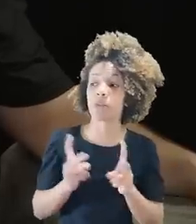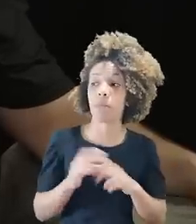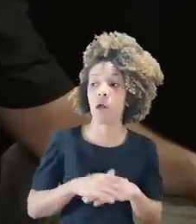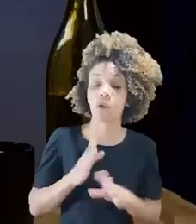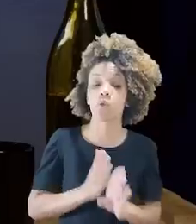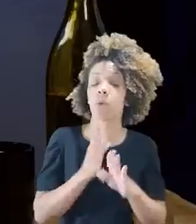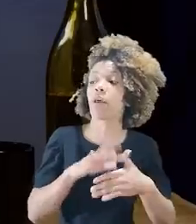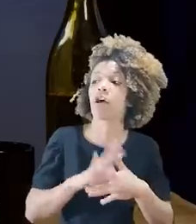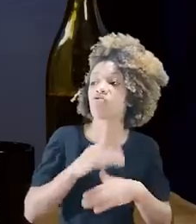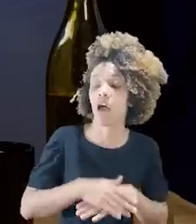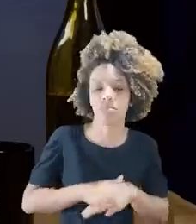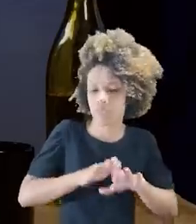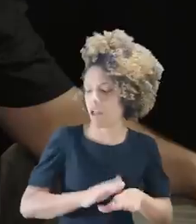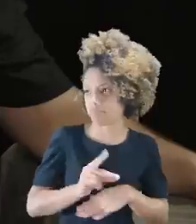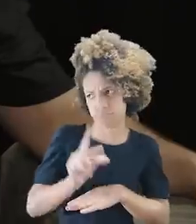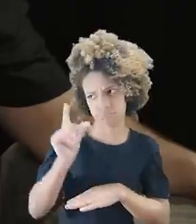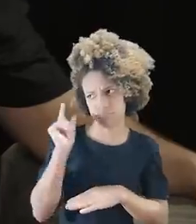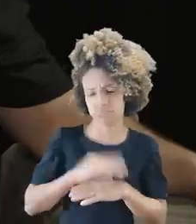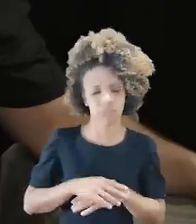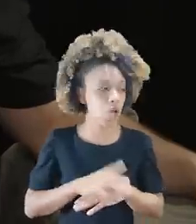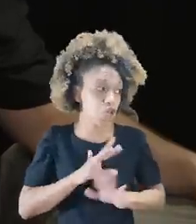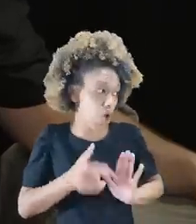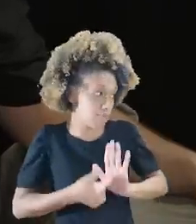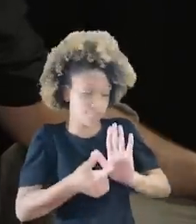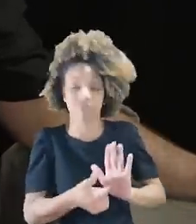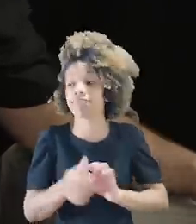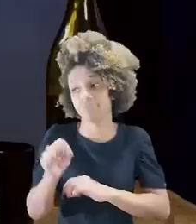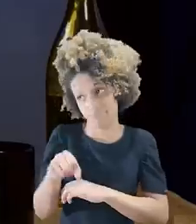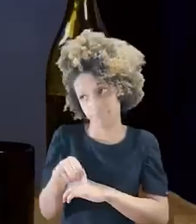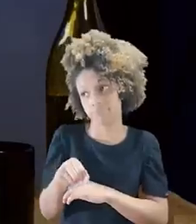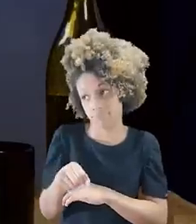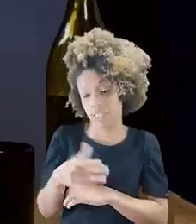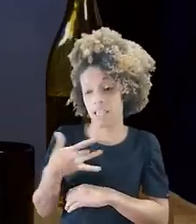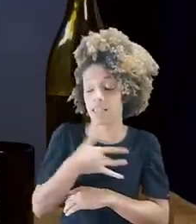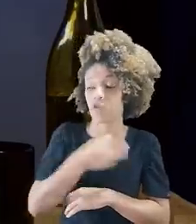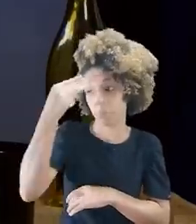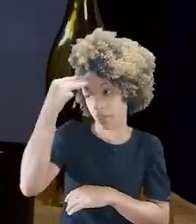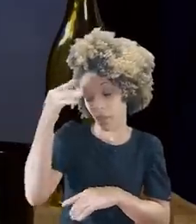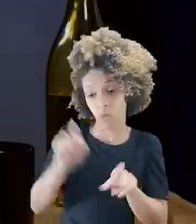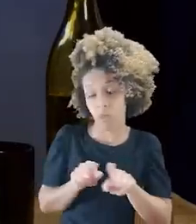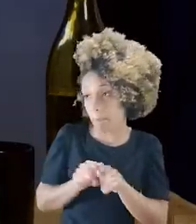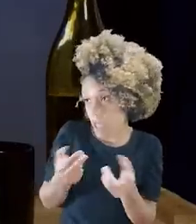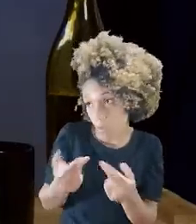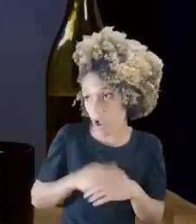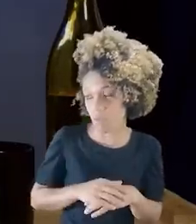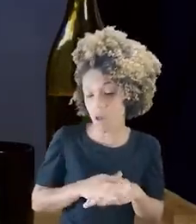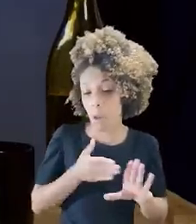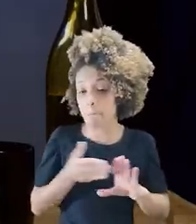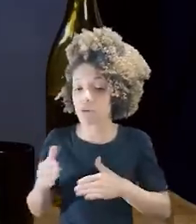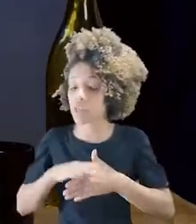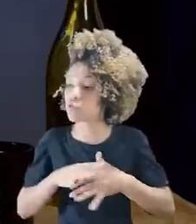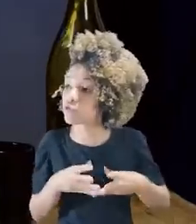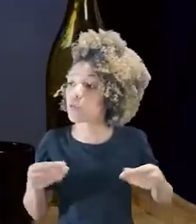meu problem Eu já sofri já chorei muito por causa disso você chegava 3 horas atrasada assim meio ex Rose não não não pelo amor de deus nossa nunca assim também não